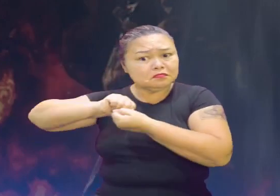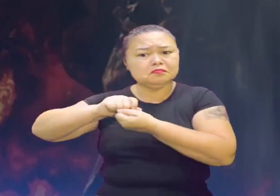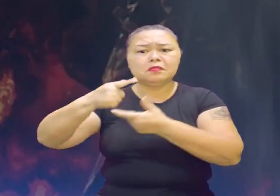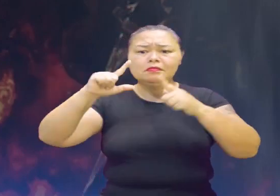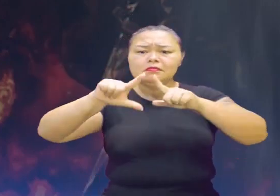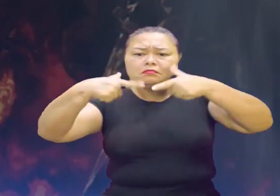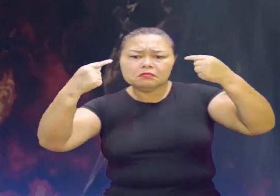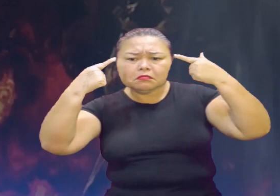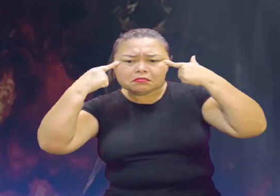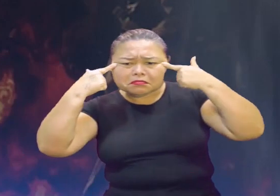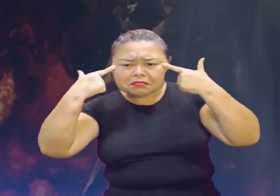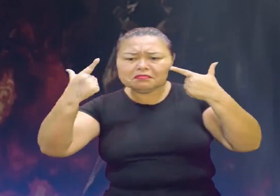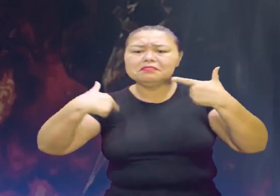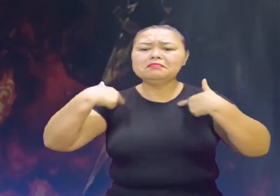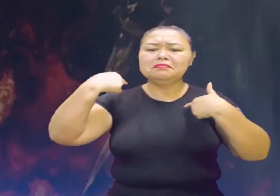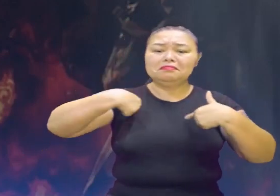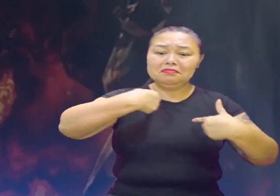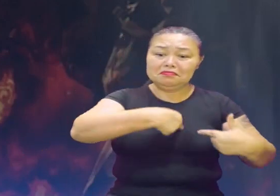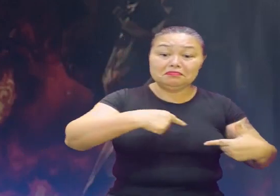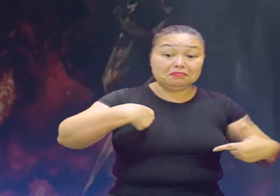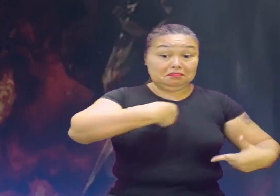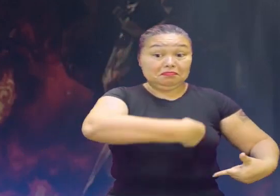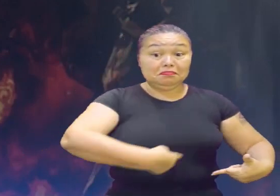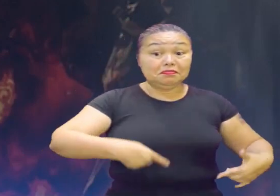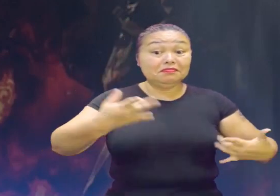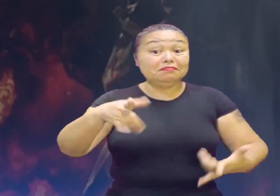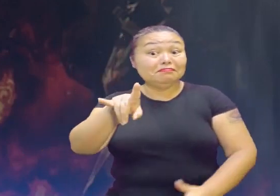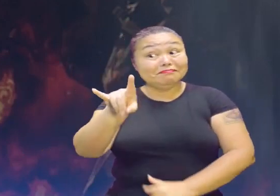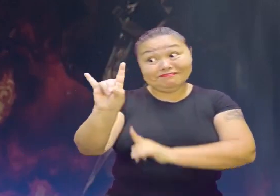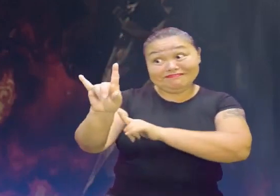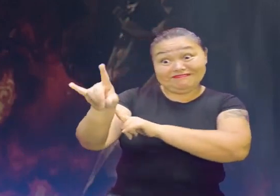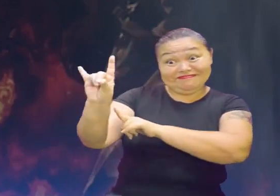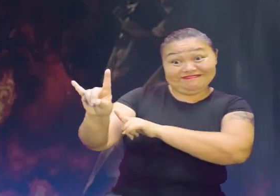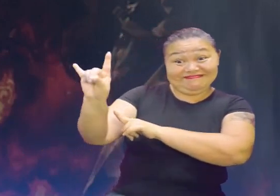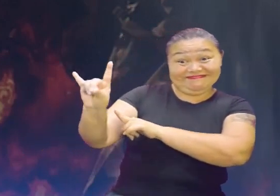de japonês com coreano, chinês e boliviano.